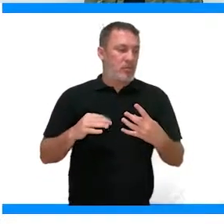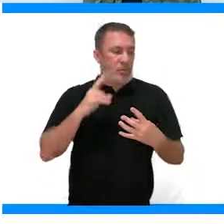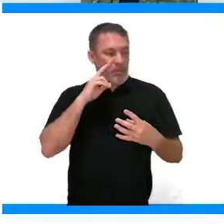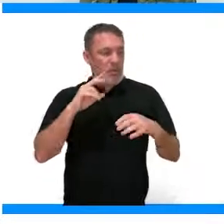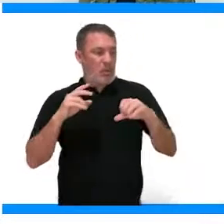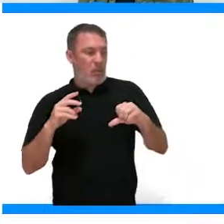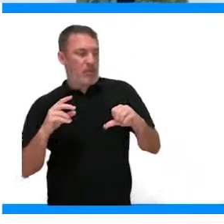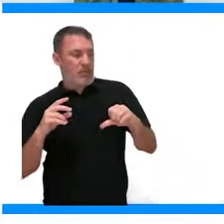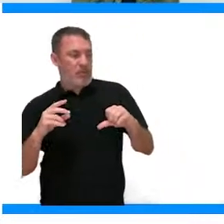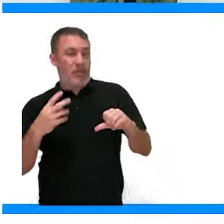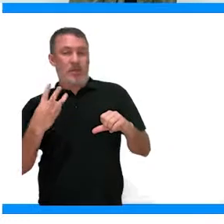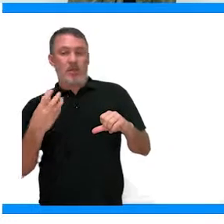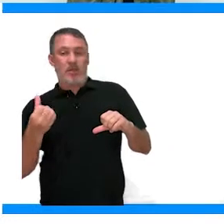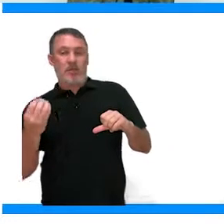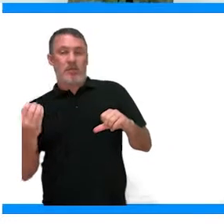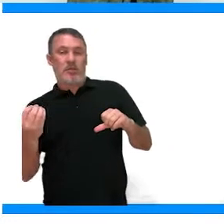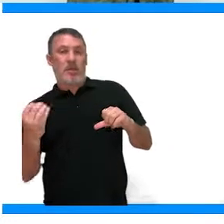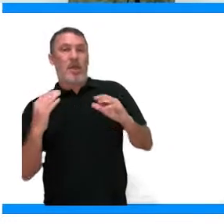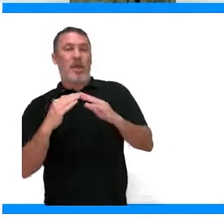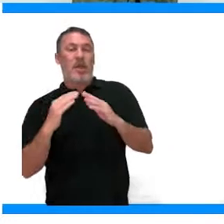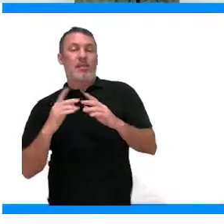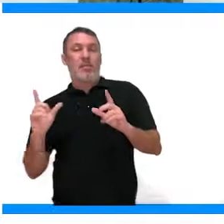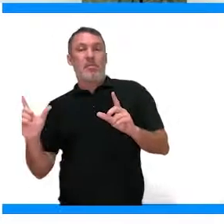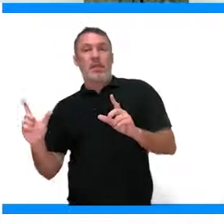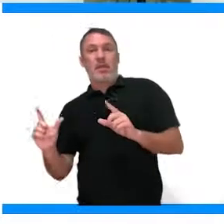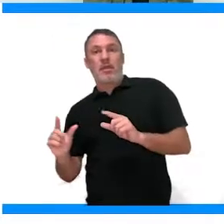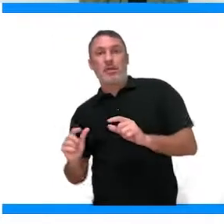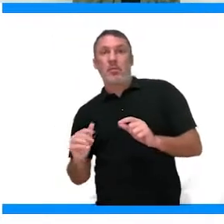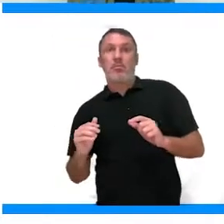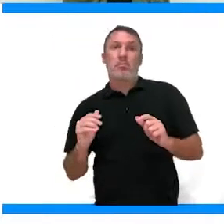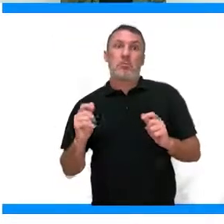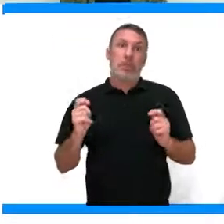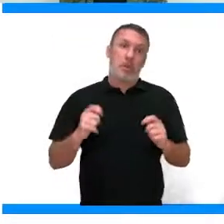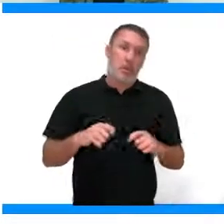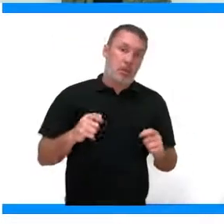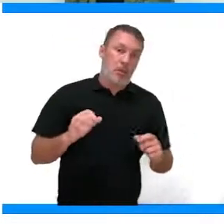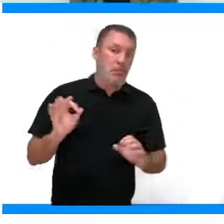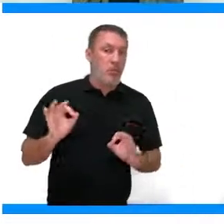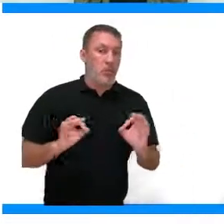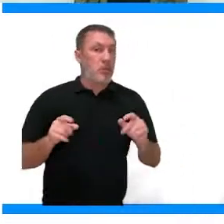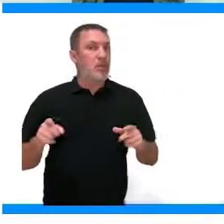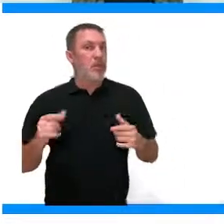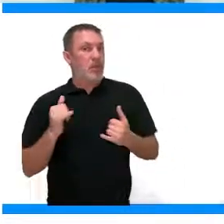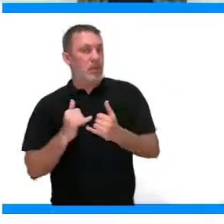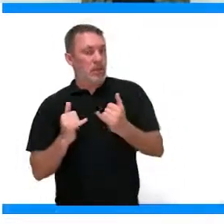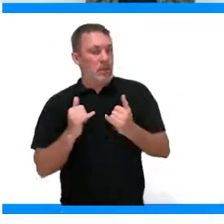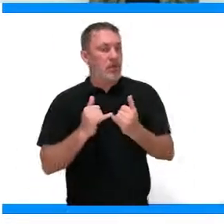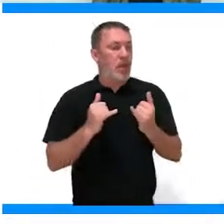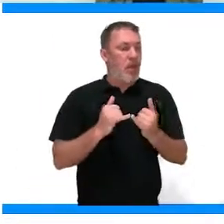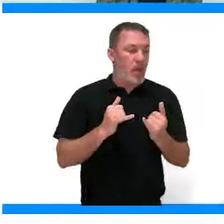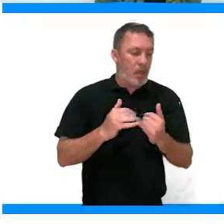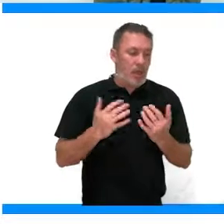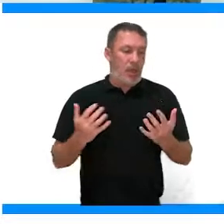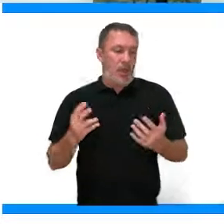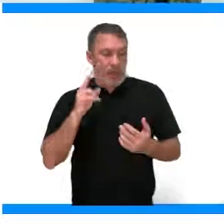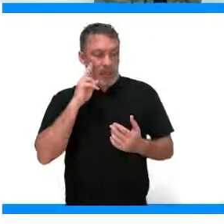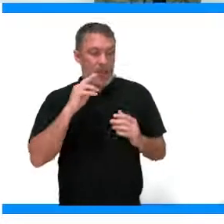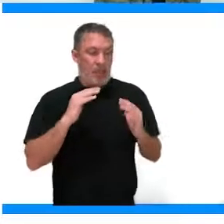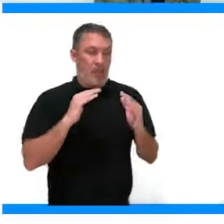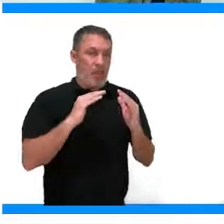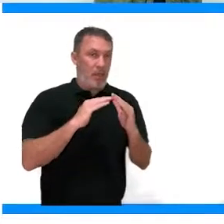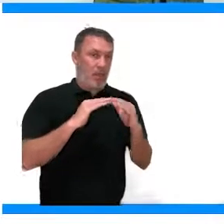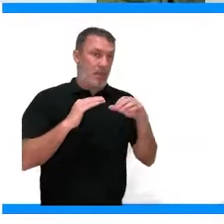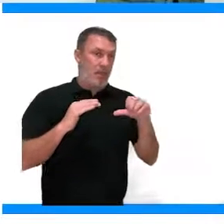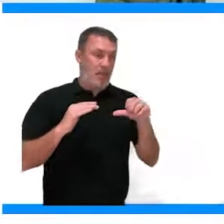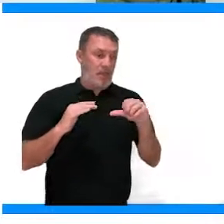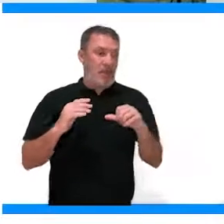tenho 14, mas no 4 eu tenho menos casa. Pode ser que a porcentagem pode dar por ali. Aí como eu tenho menos